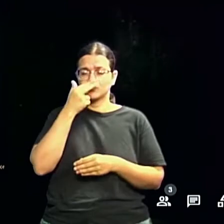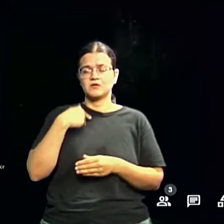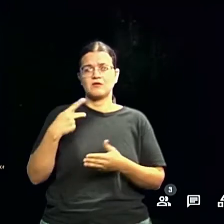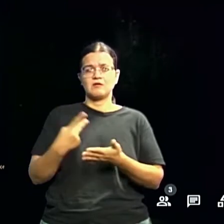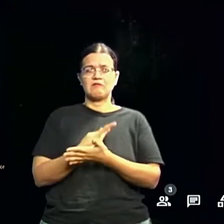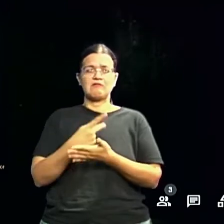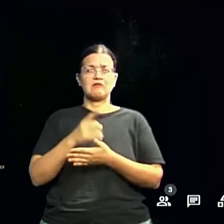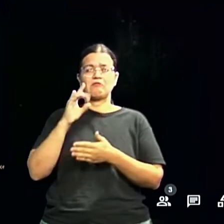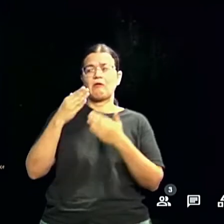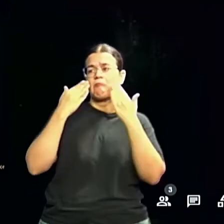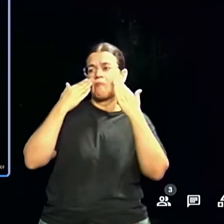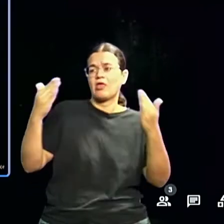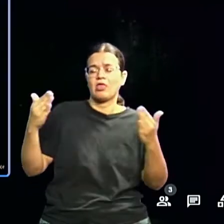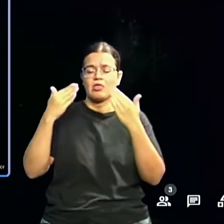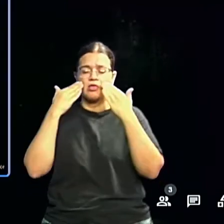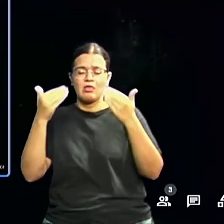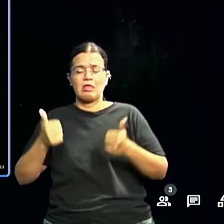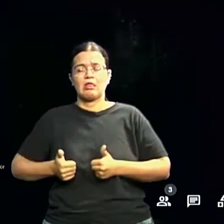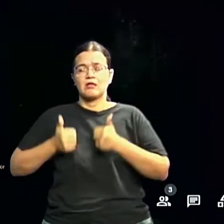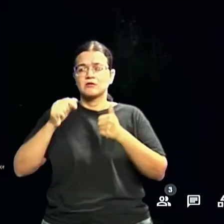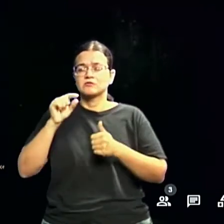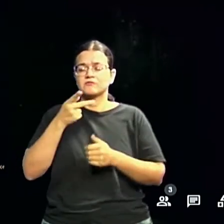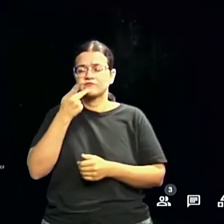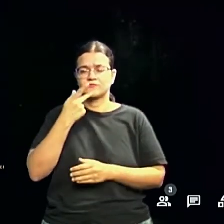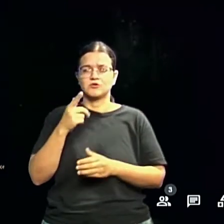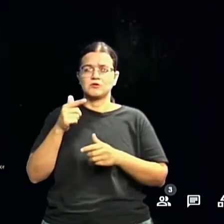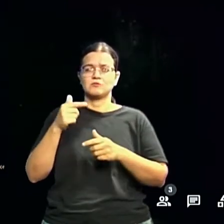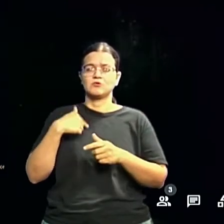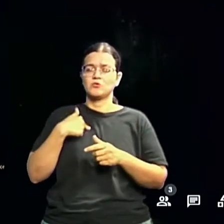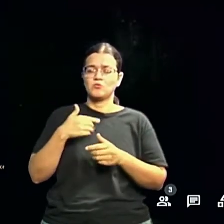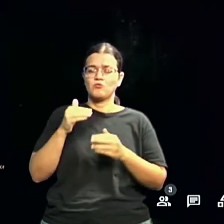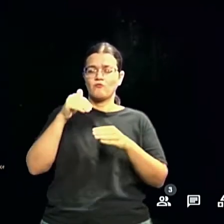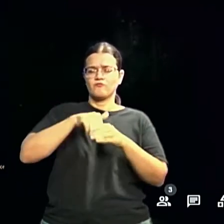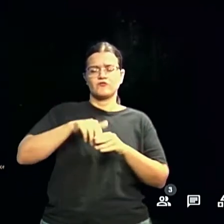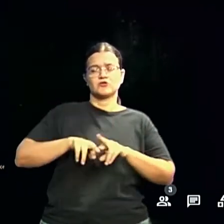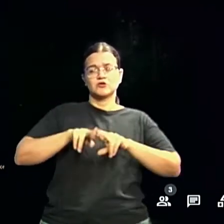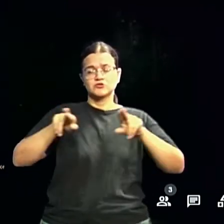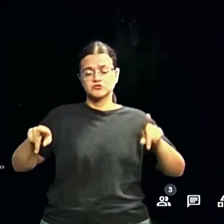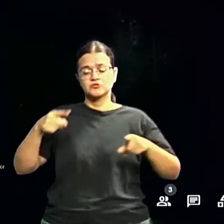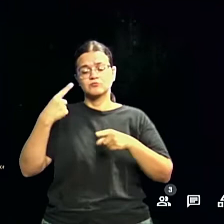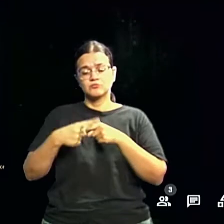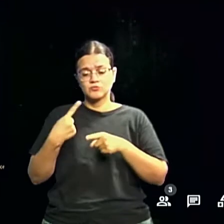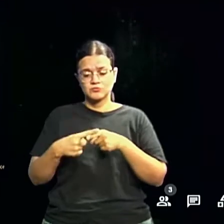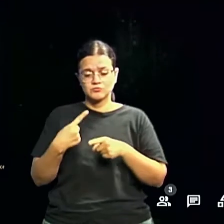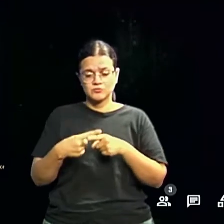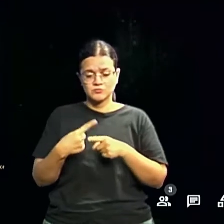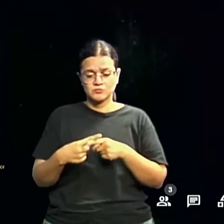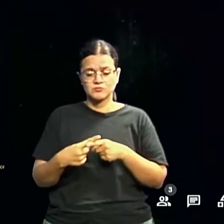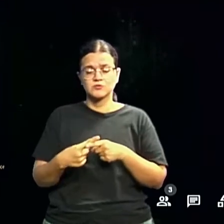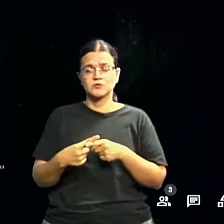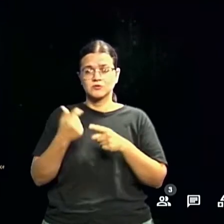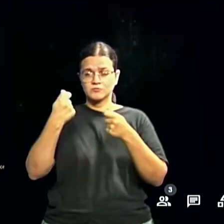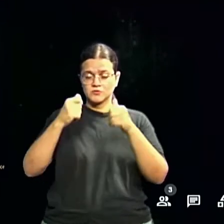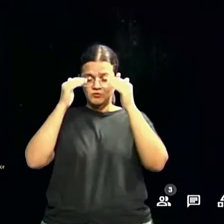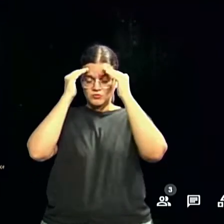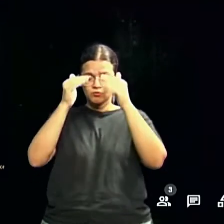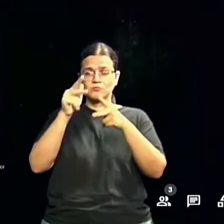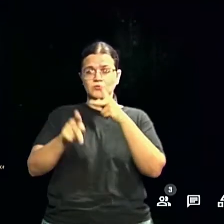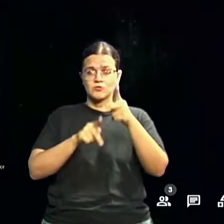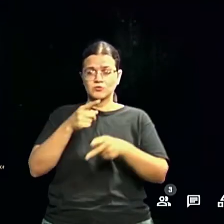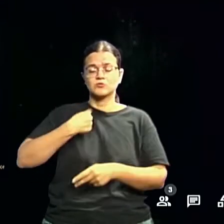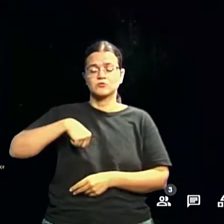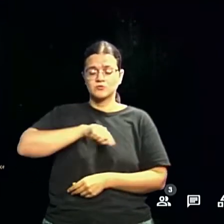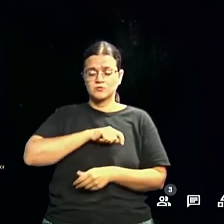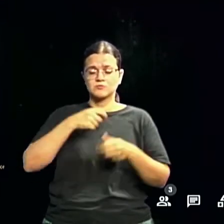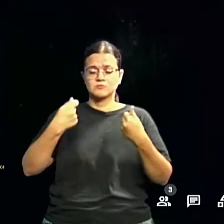hipocrisia, sensacionalismo, agir de uma outra forma, porque se a gente quer ajudar a população, nós temos